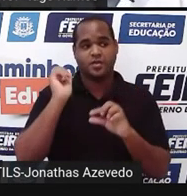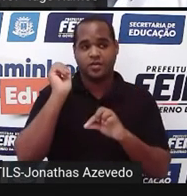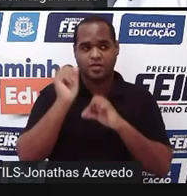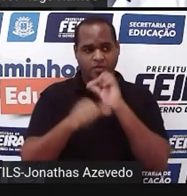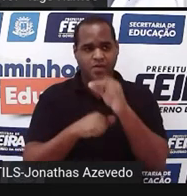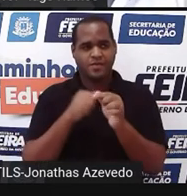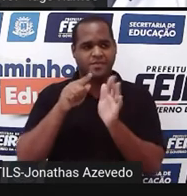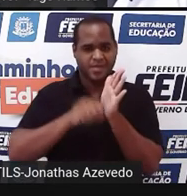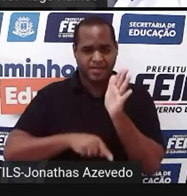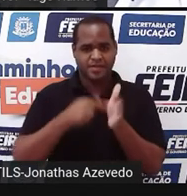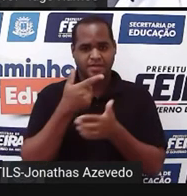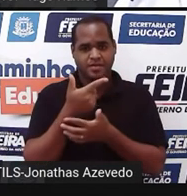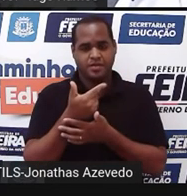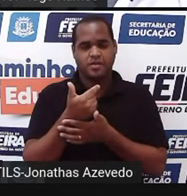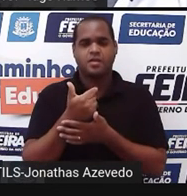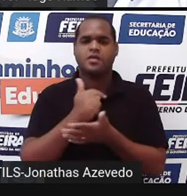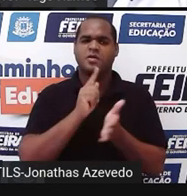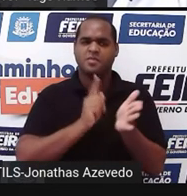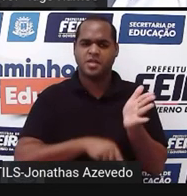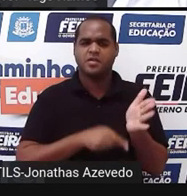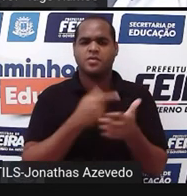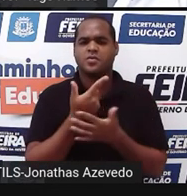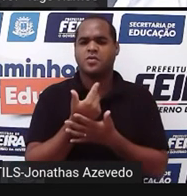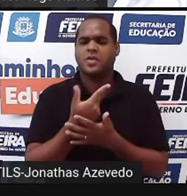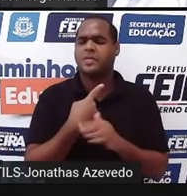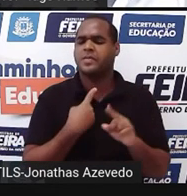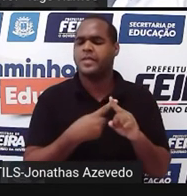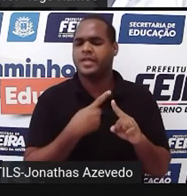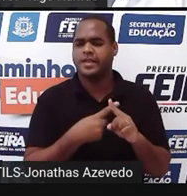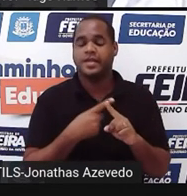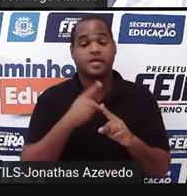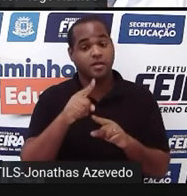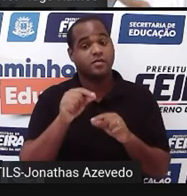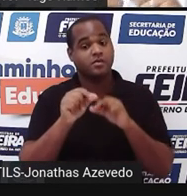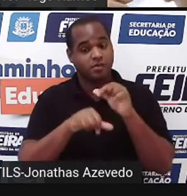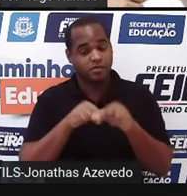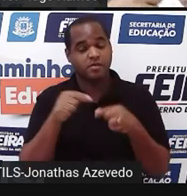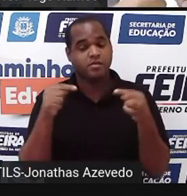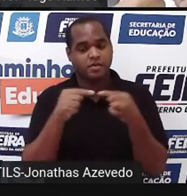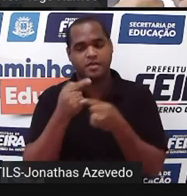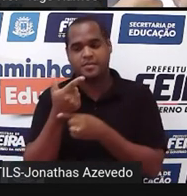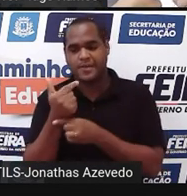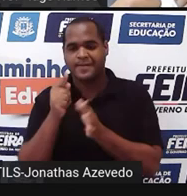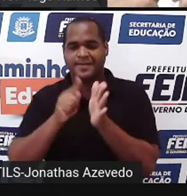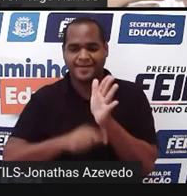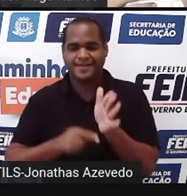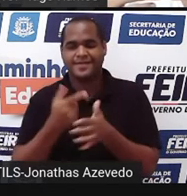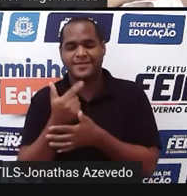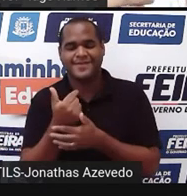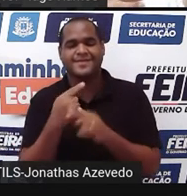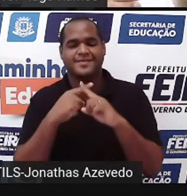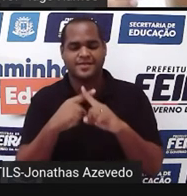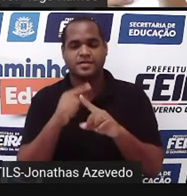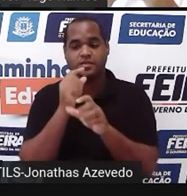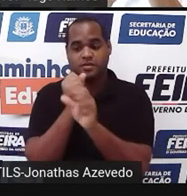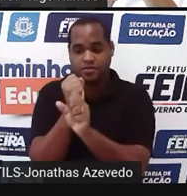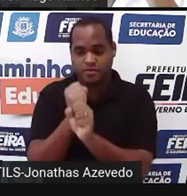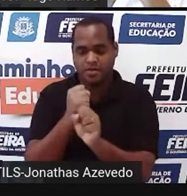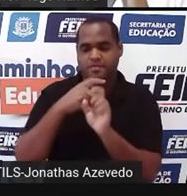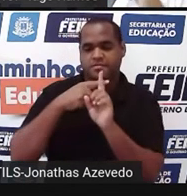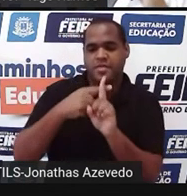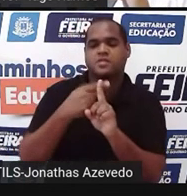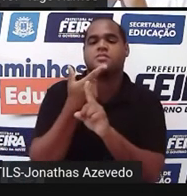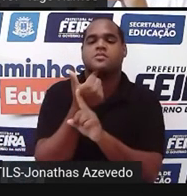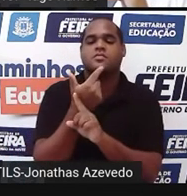menos 12 porque pelo menos 12 porque quando eu fizer menos 12 x somado com